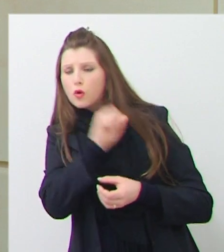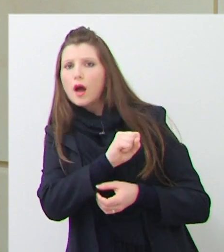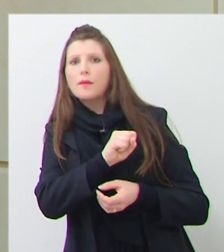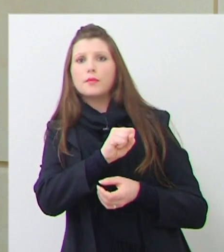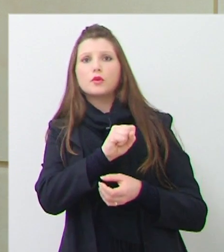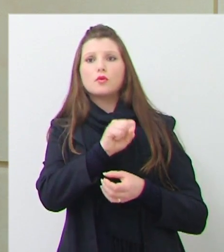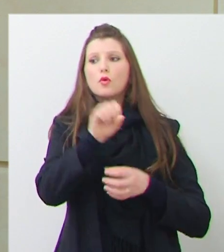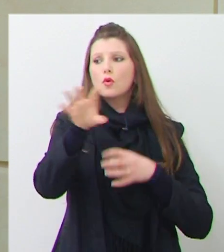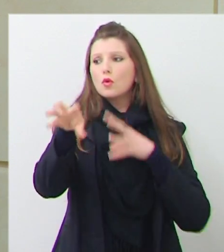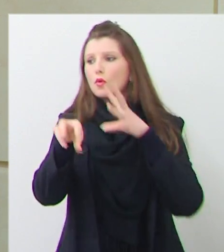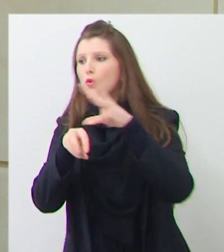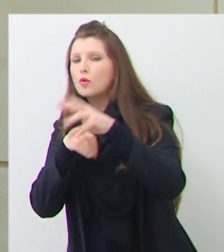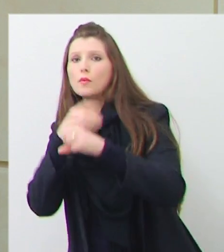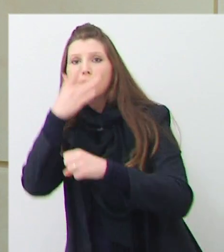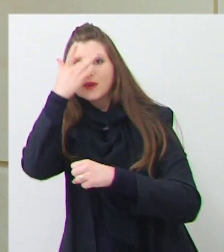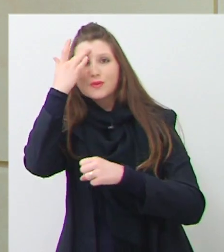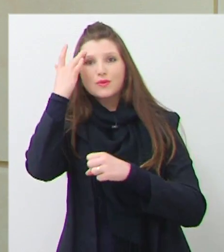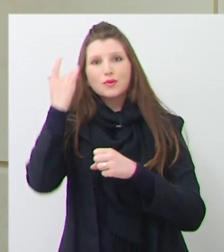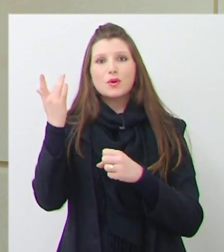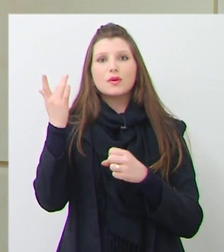toda a região.